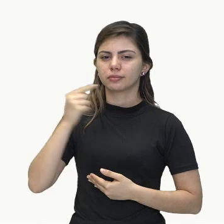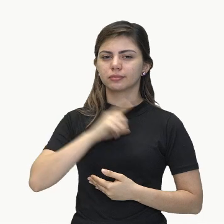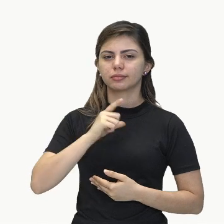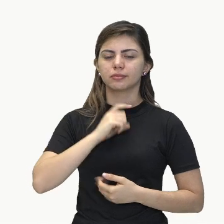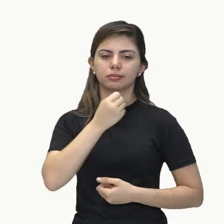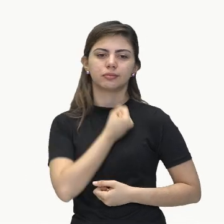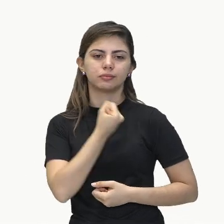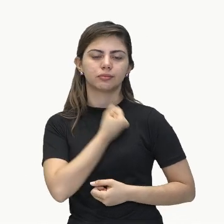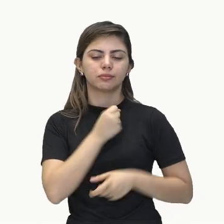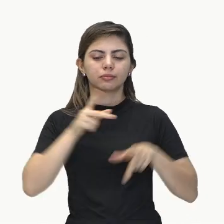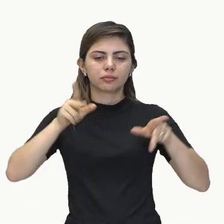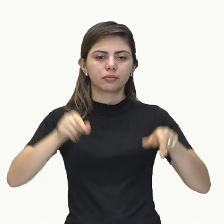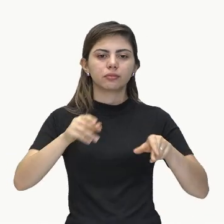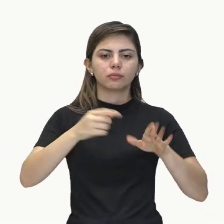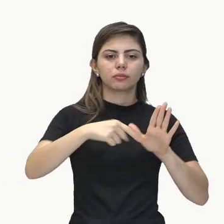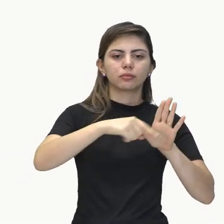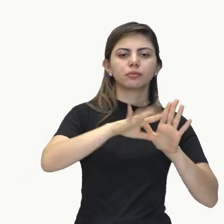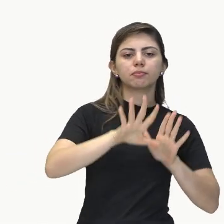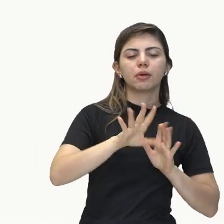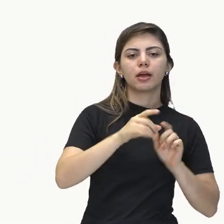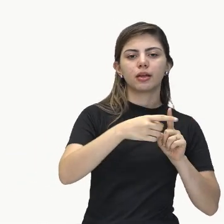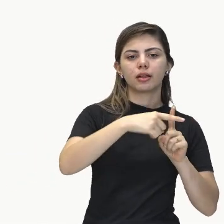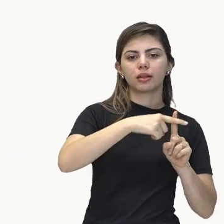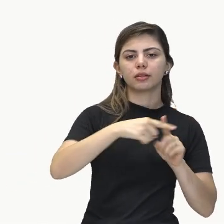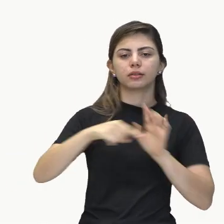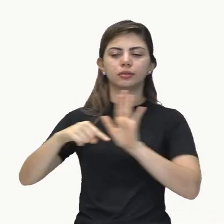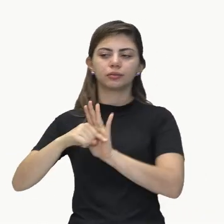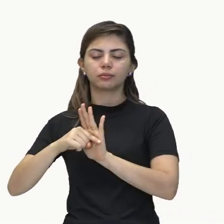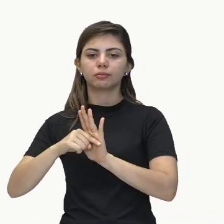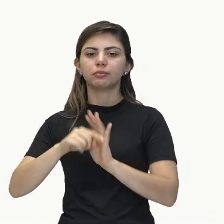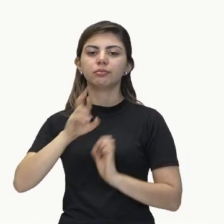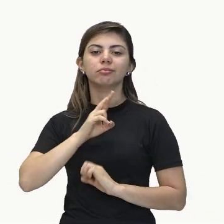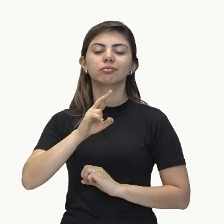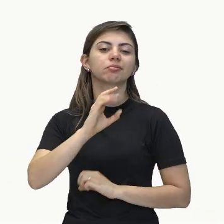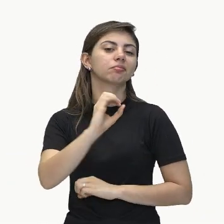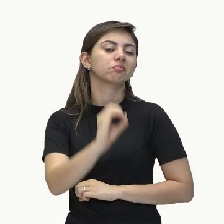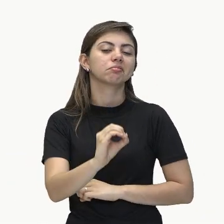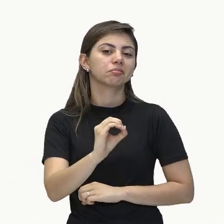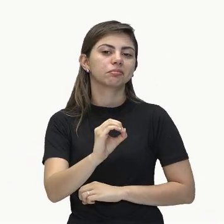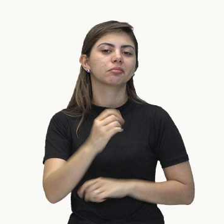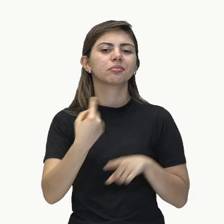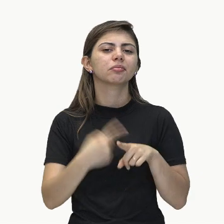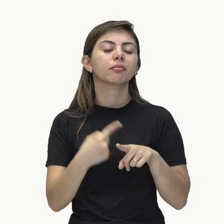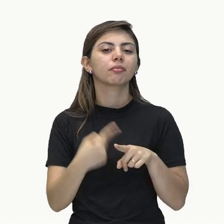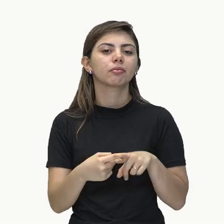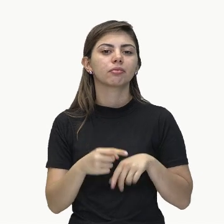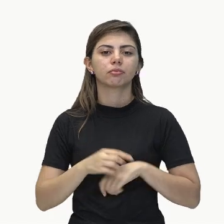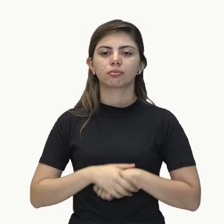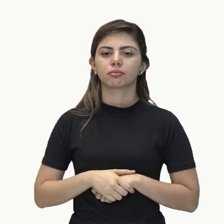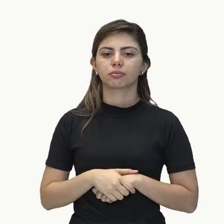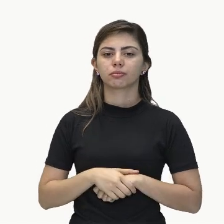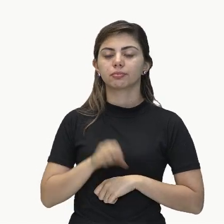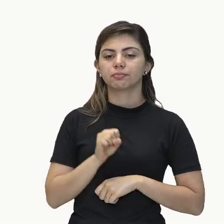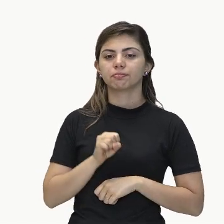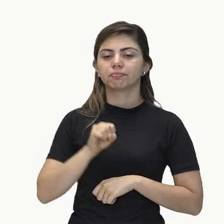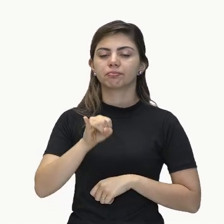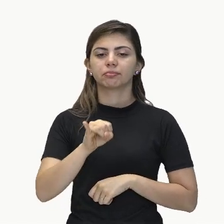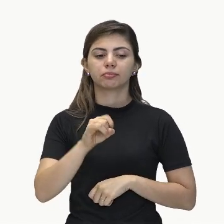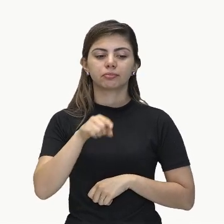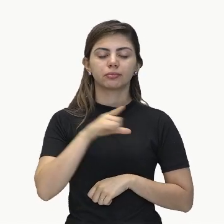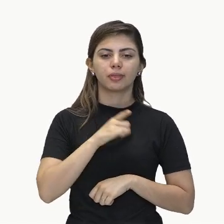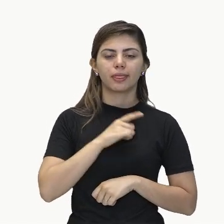simétricos? A soma deles vai dar 0. Por que vai dar 0? Porque se eu tiver um número e